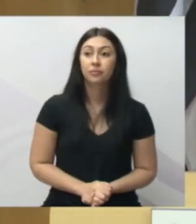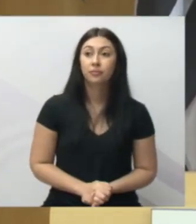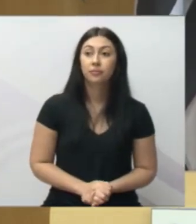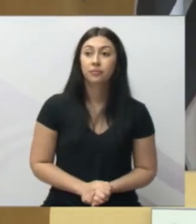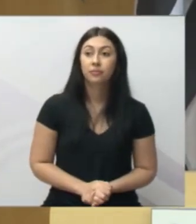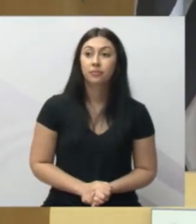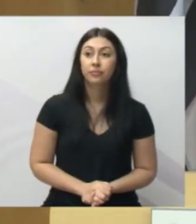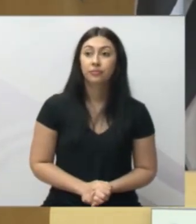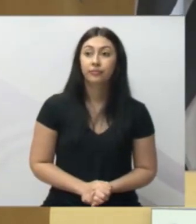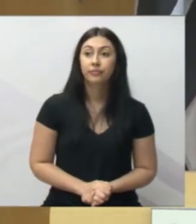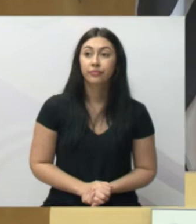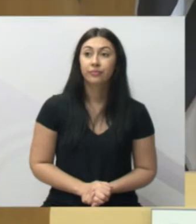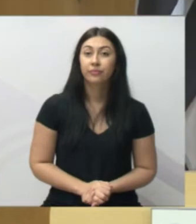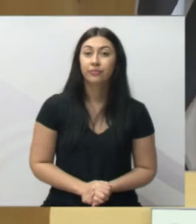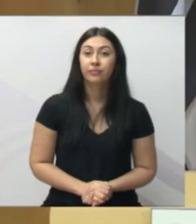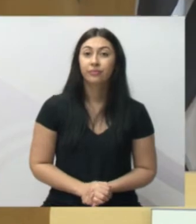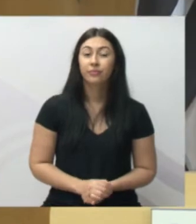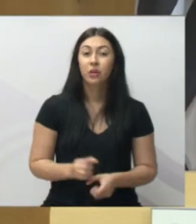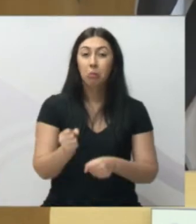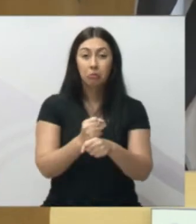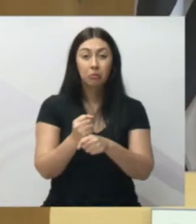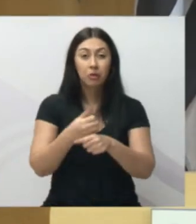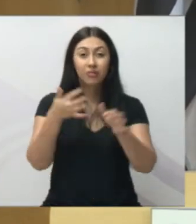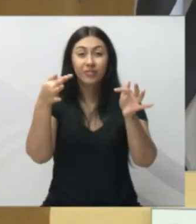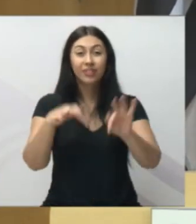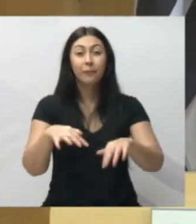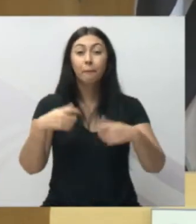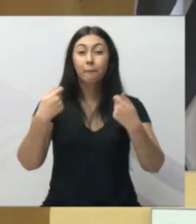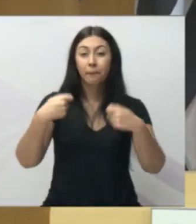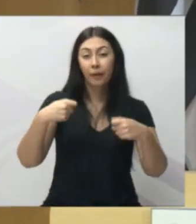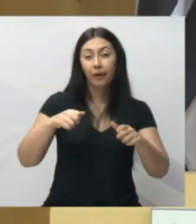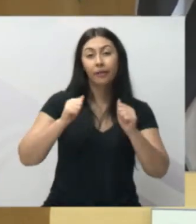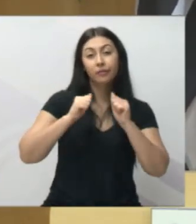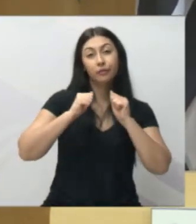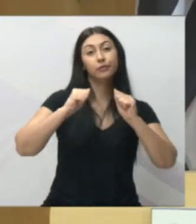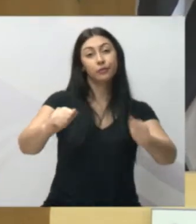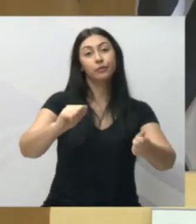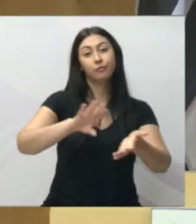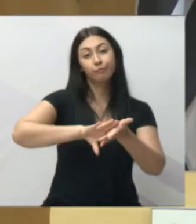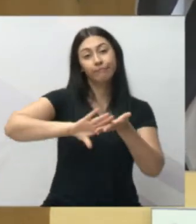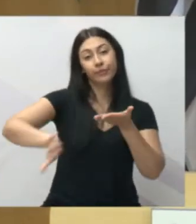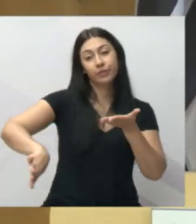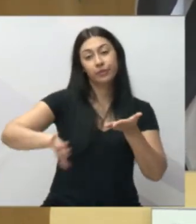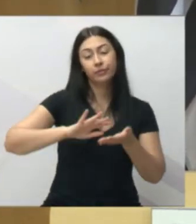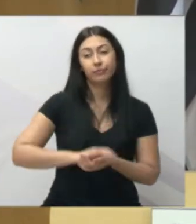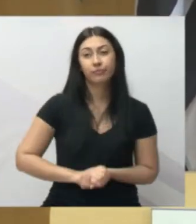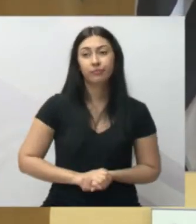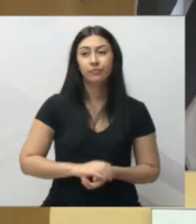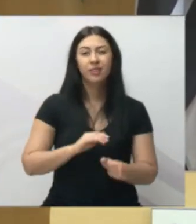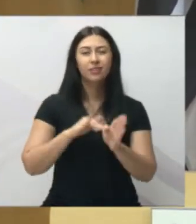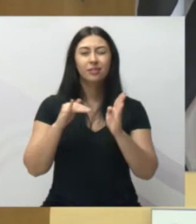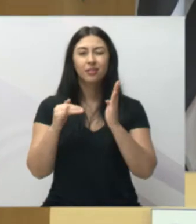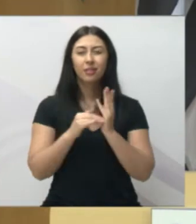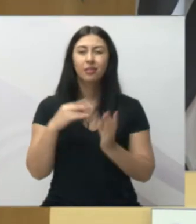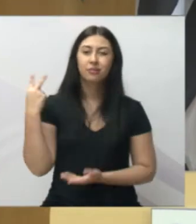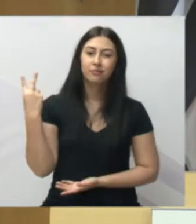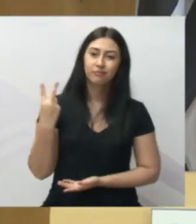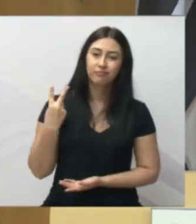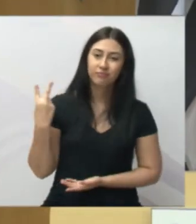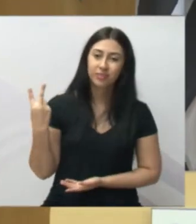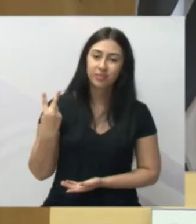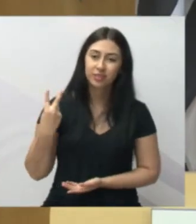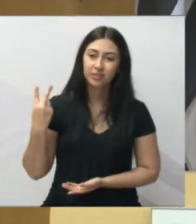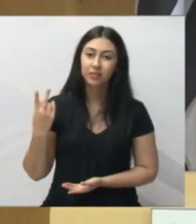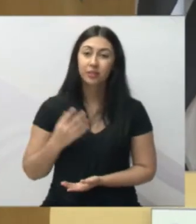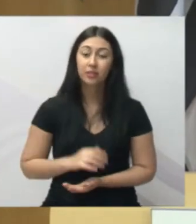de, no final do ano, ser dispensado o assessor. Todos os vereadores fizemos